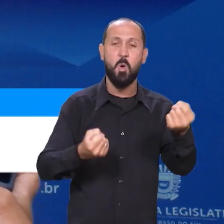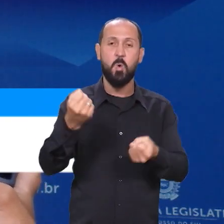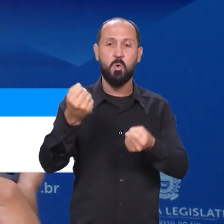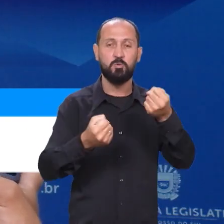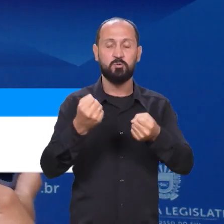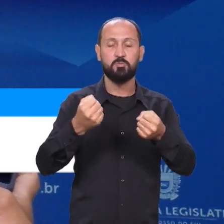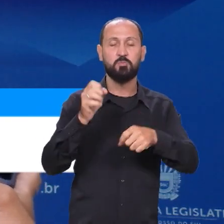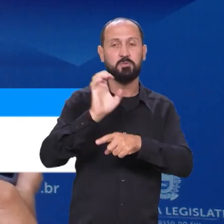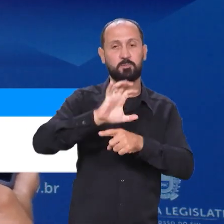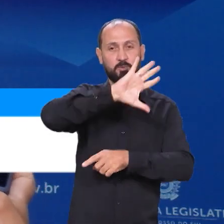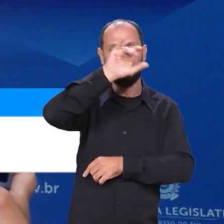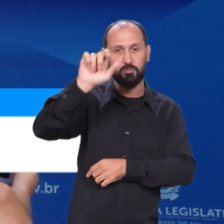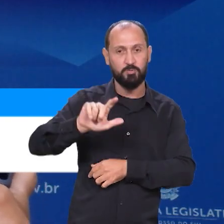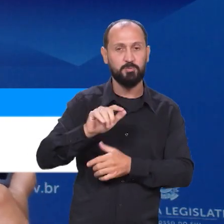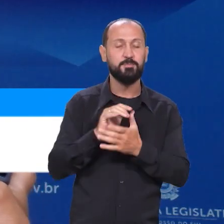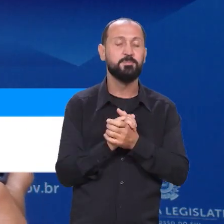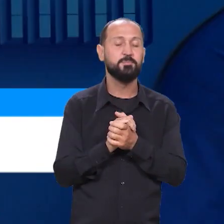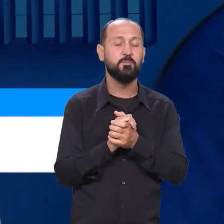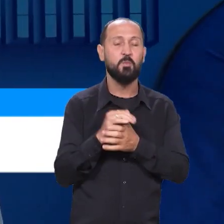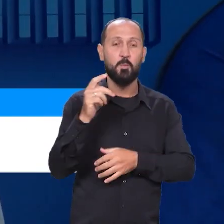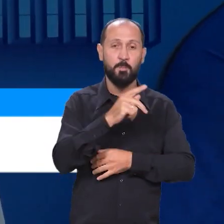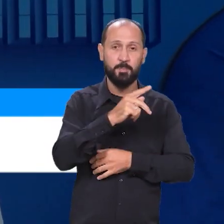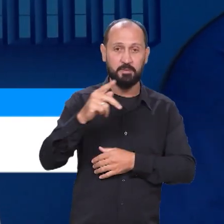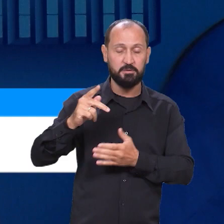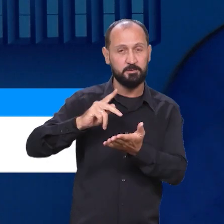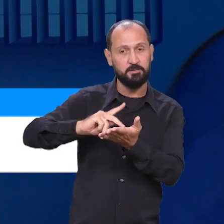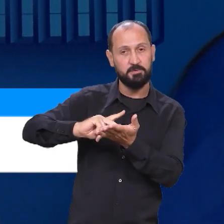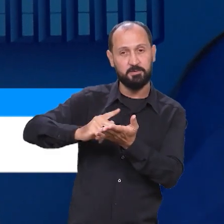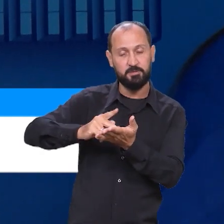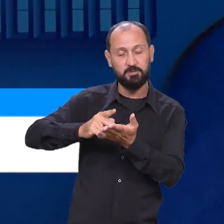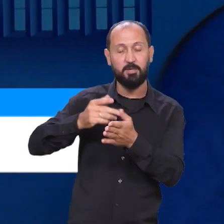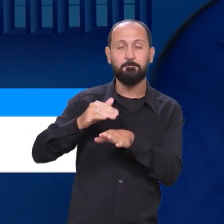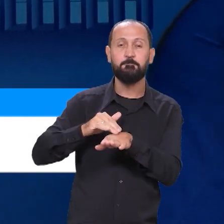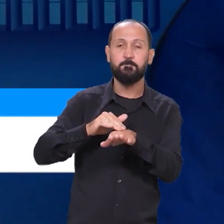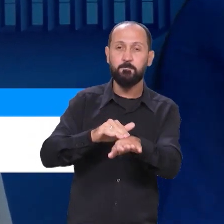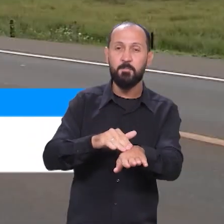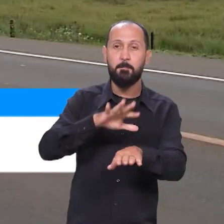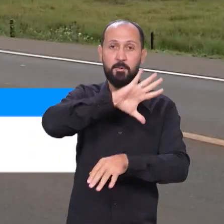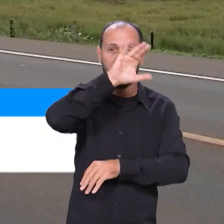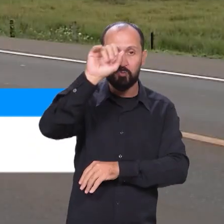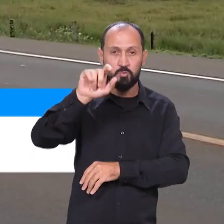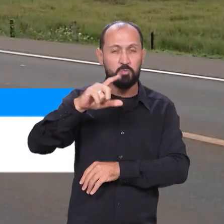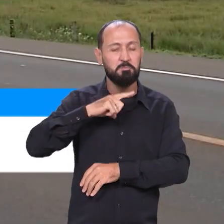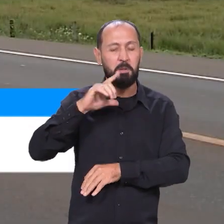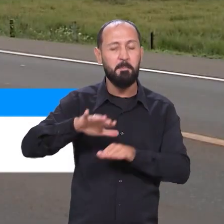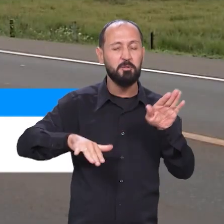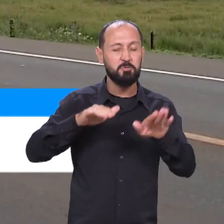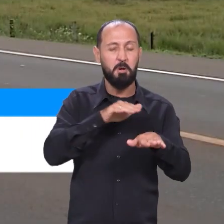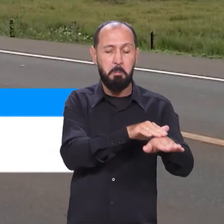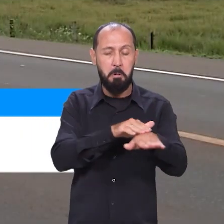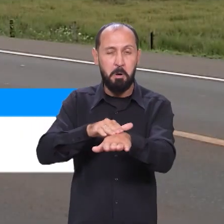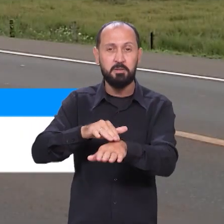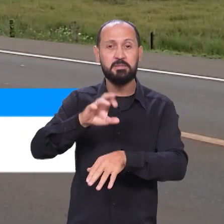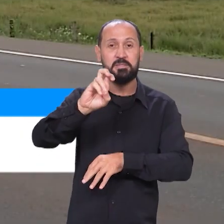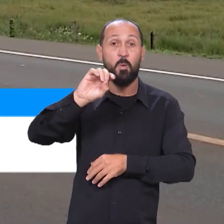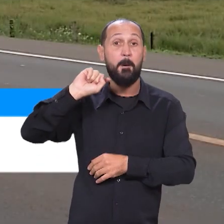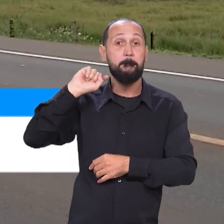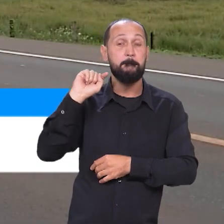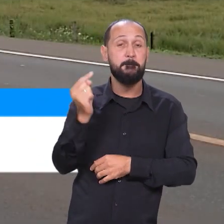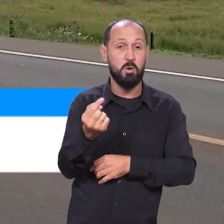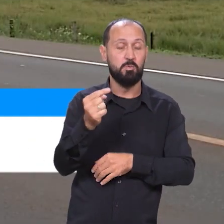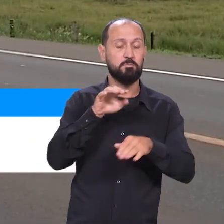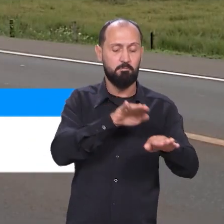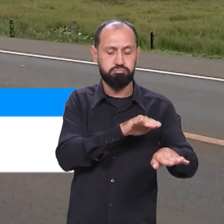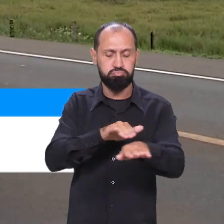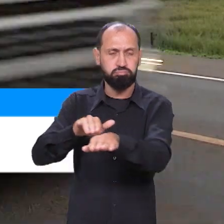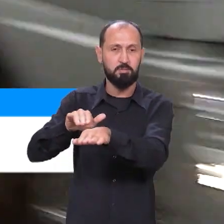nossos motoristas do estado de Mato Grosso do Sul. De acordo com o presidente do Sindicarga MS, Mato Grosso do Sul possui uma frota de quase 50